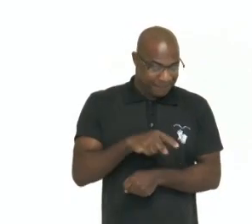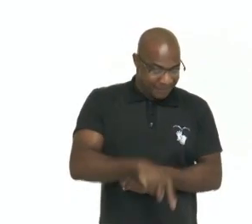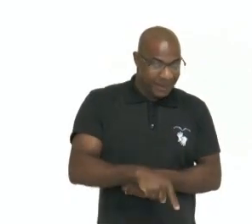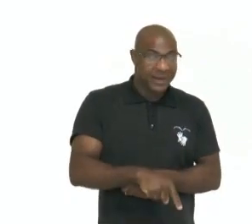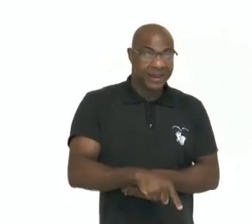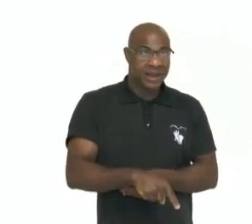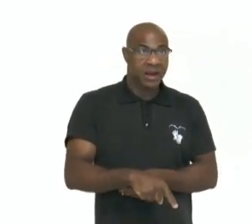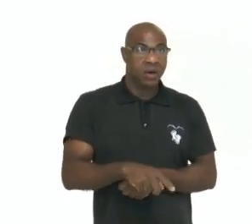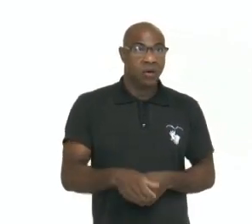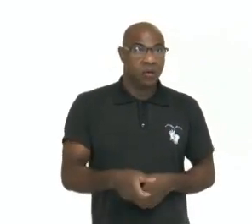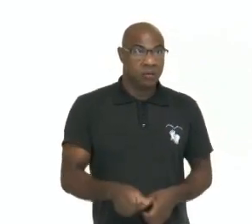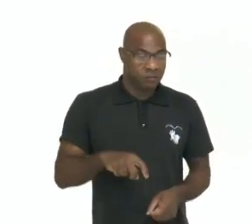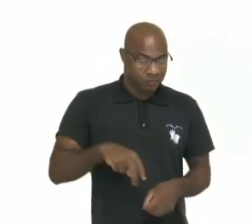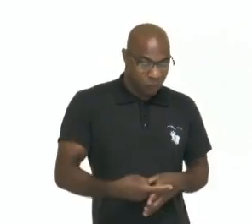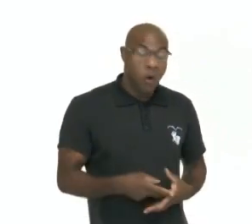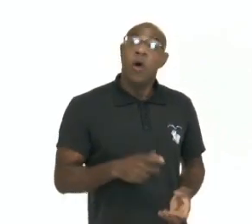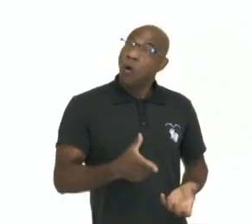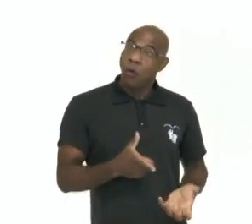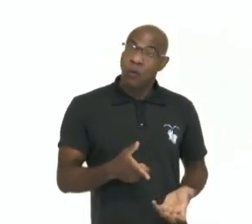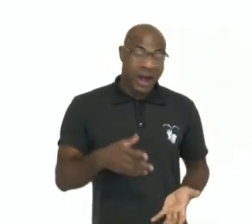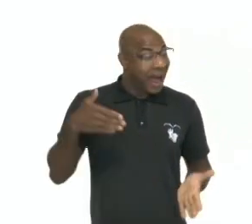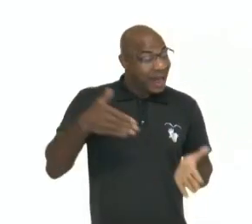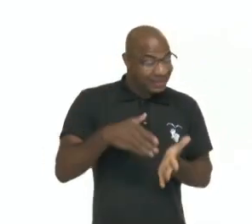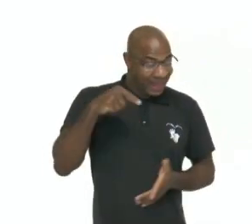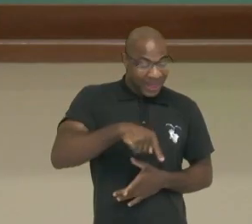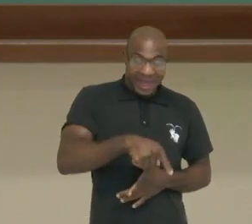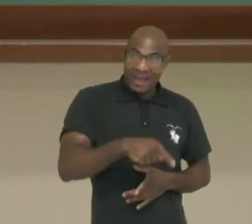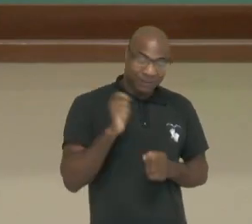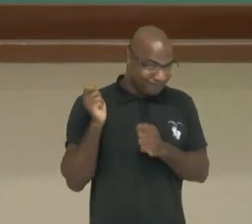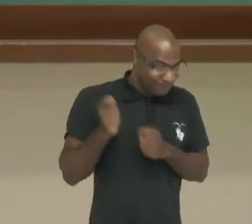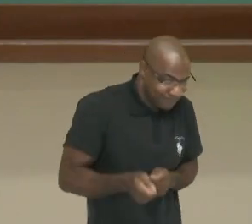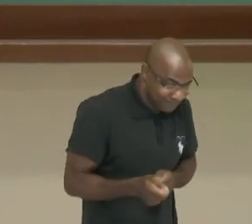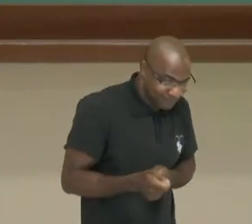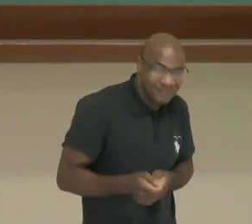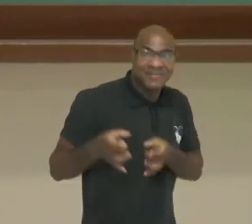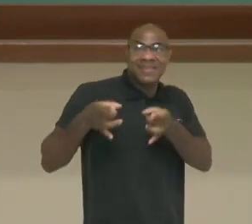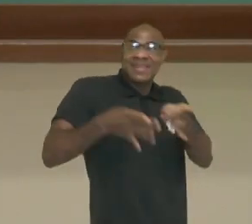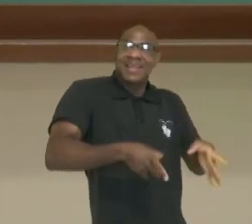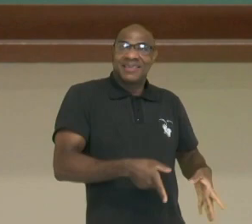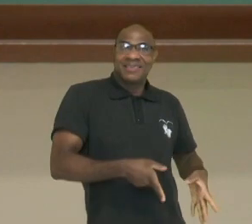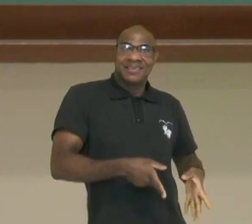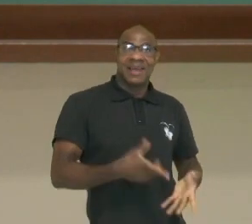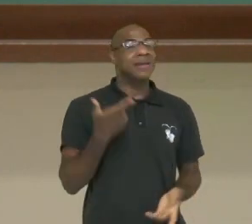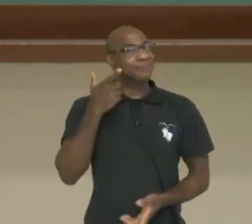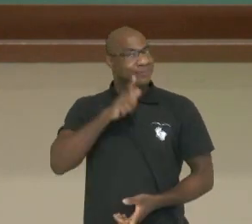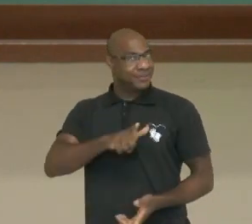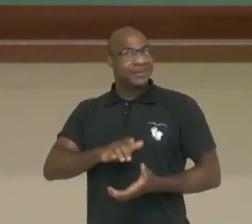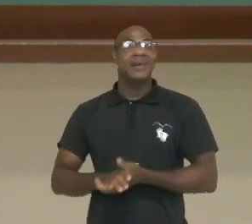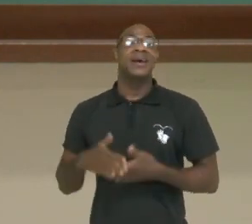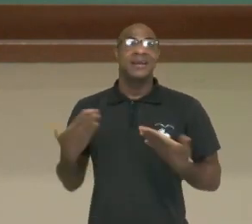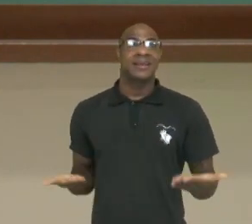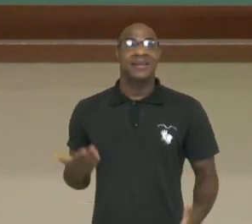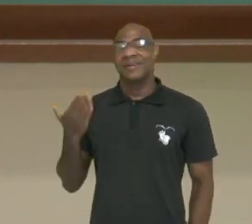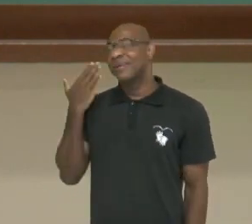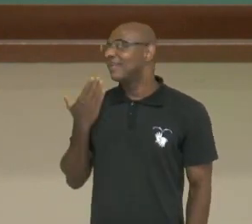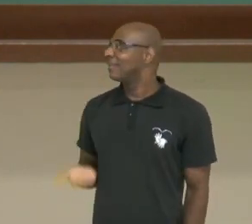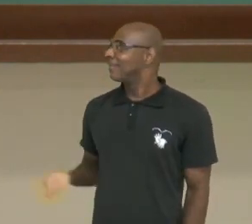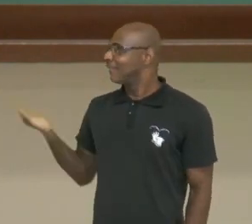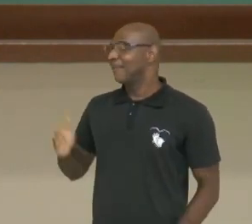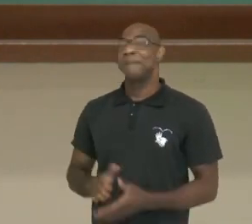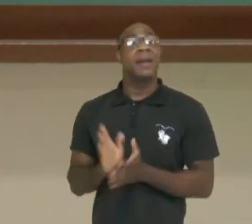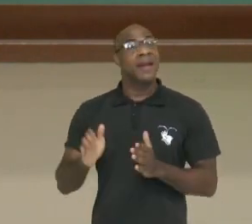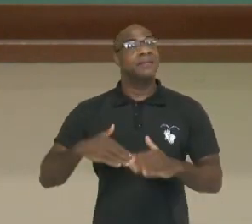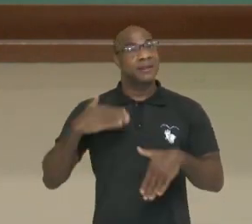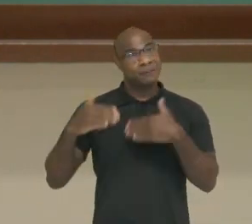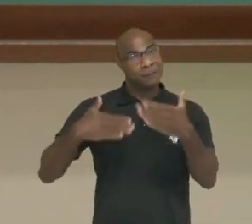ou forçá-lo a desistir. Então, essas duas fases, né, são as principais e é como o combate se